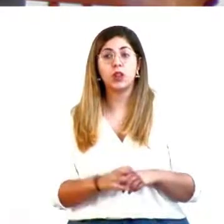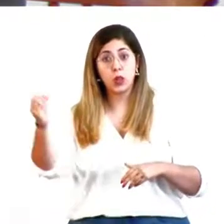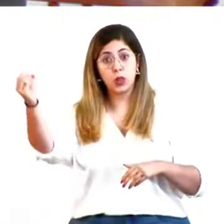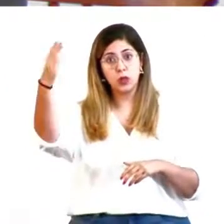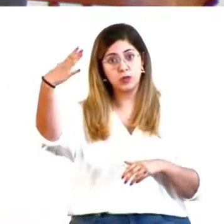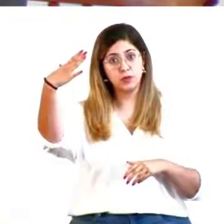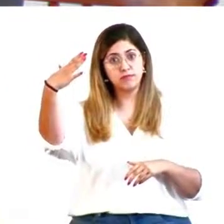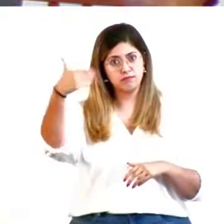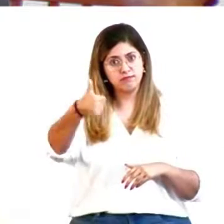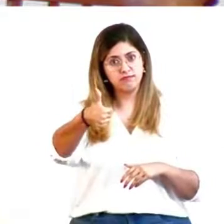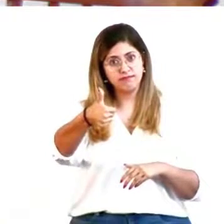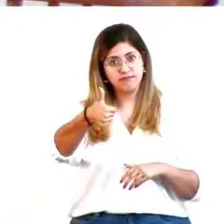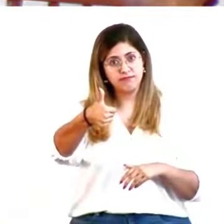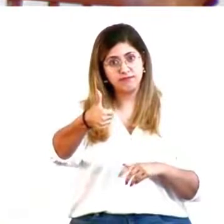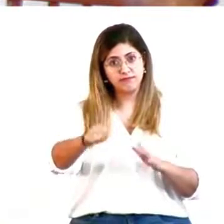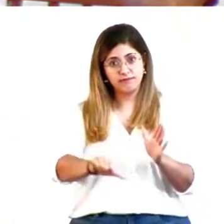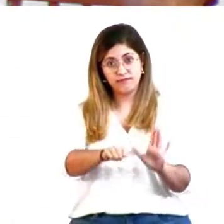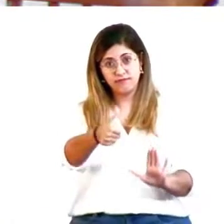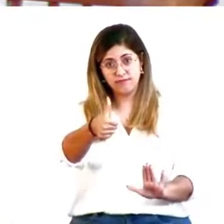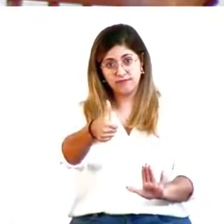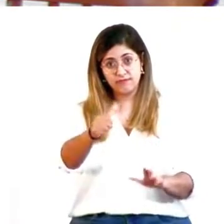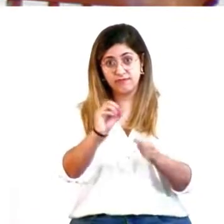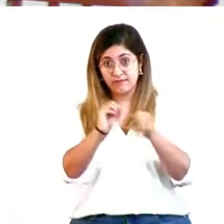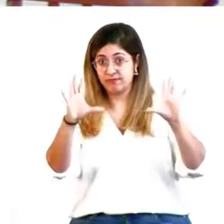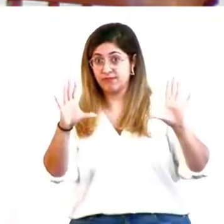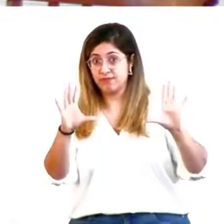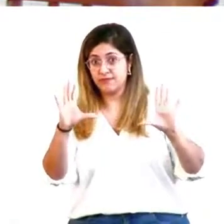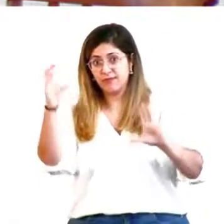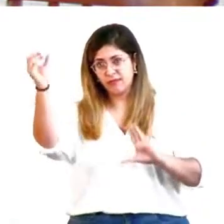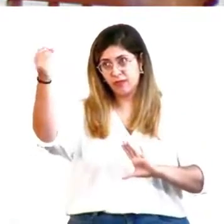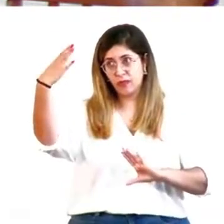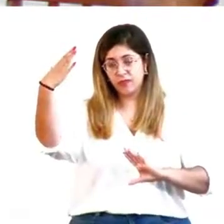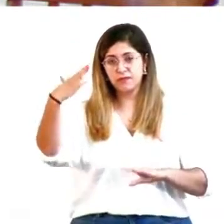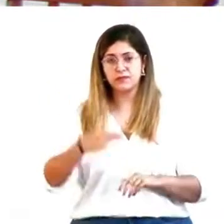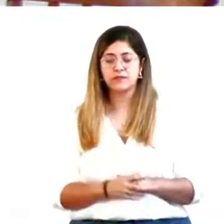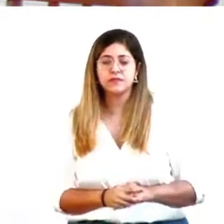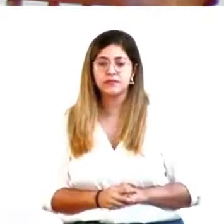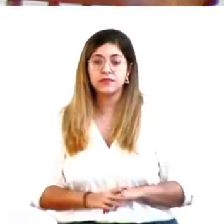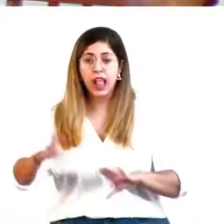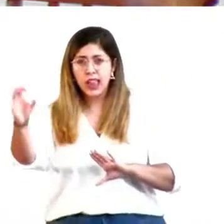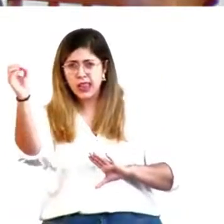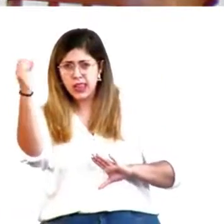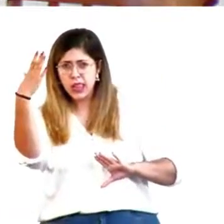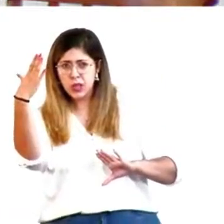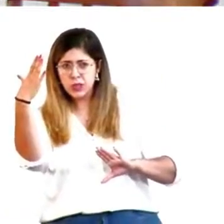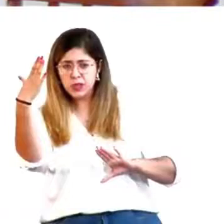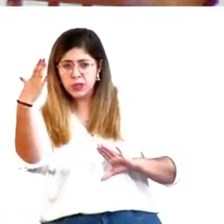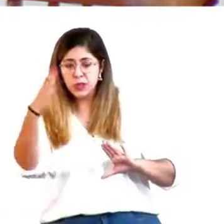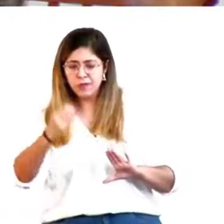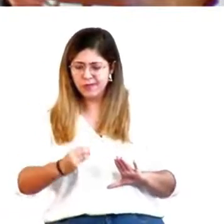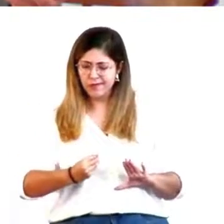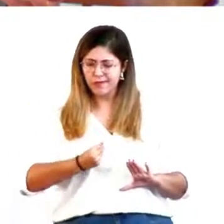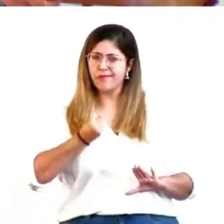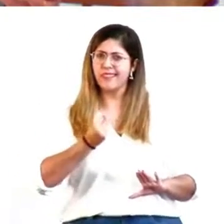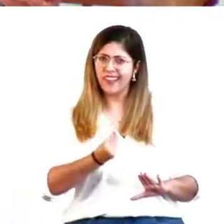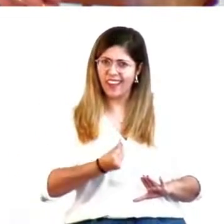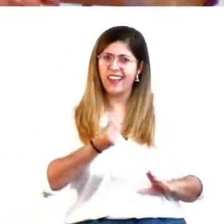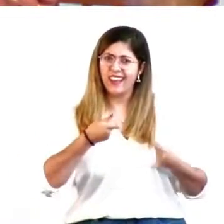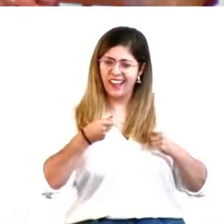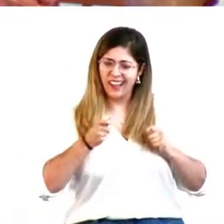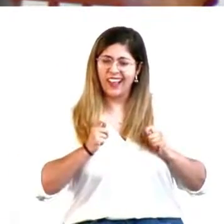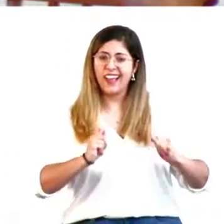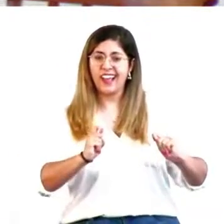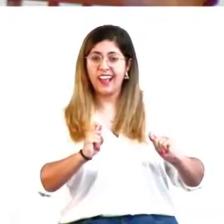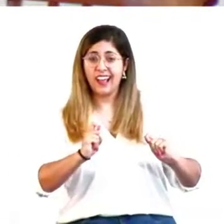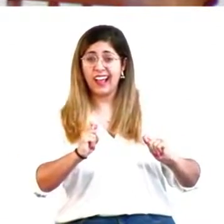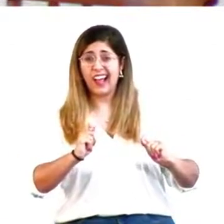luz. Disse Deus, haja luz, e houve luz. E a luz veio dar vida ao que